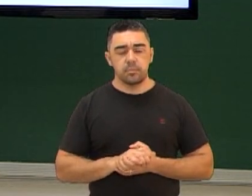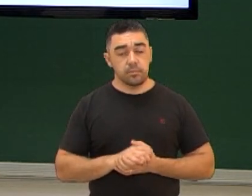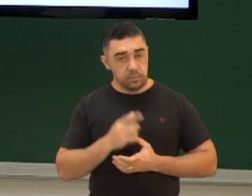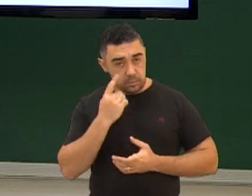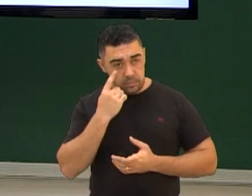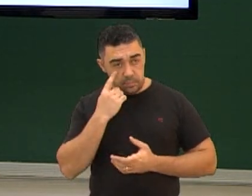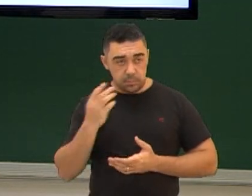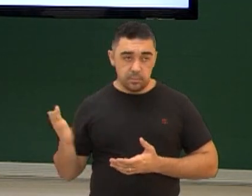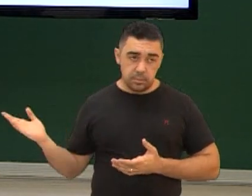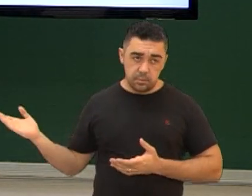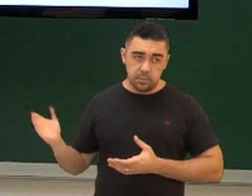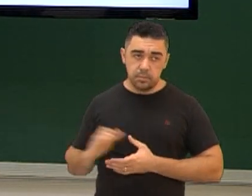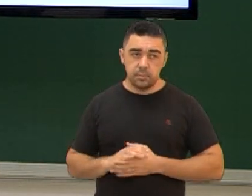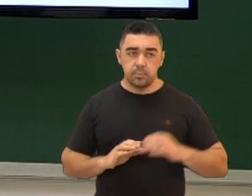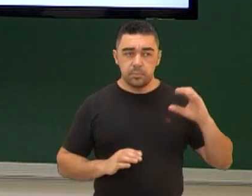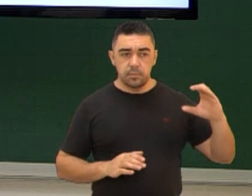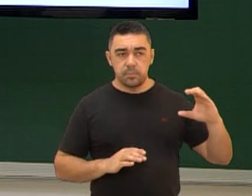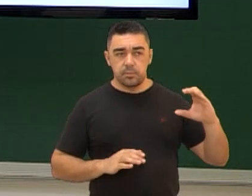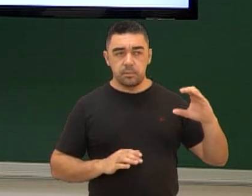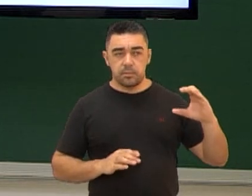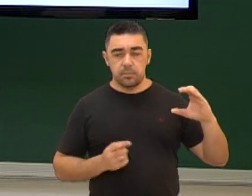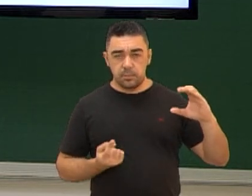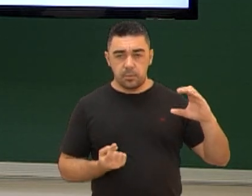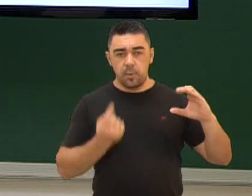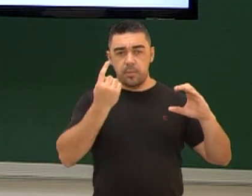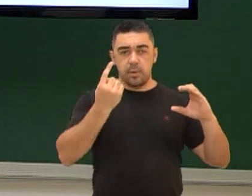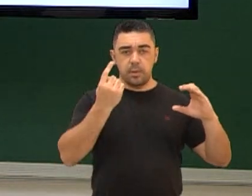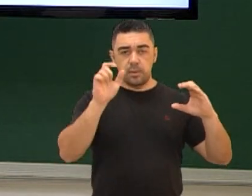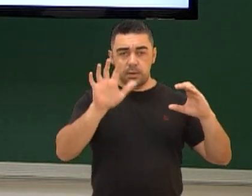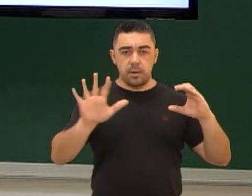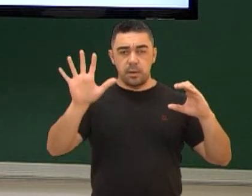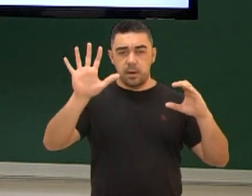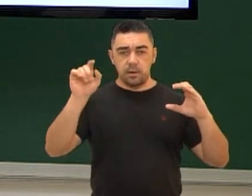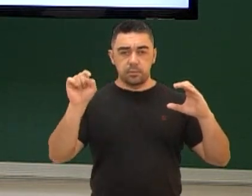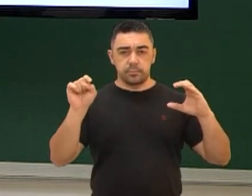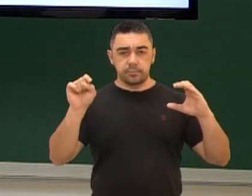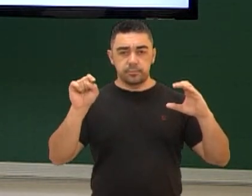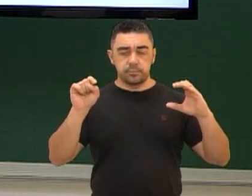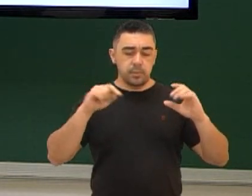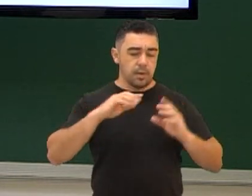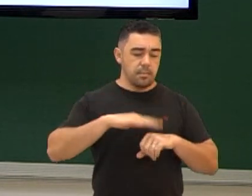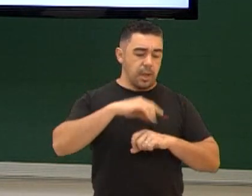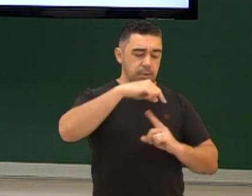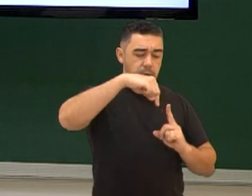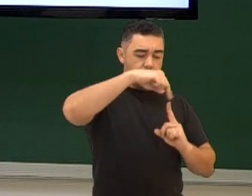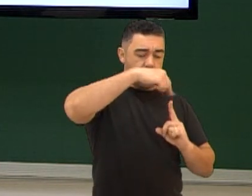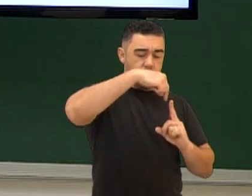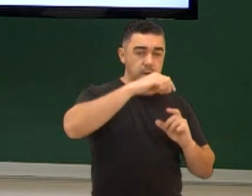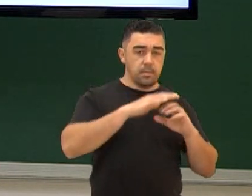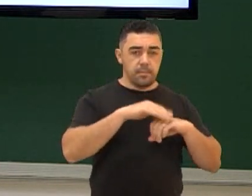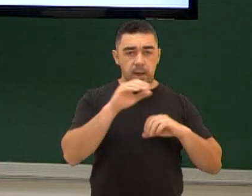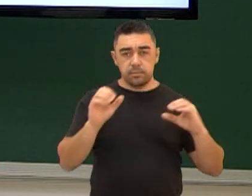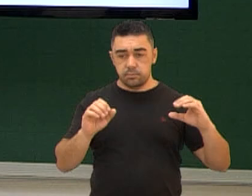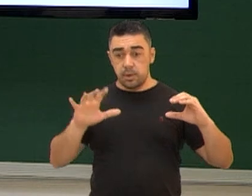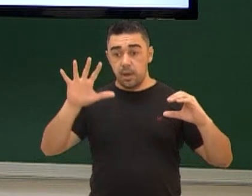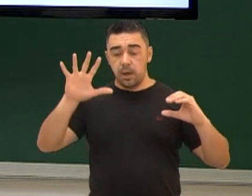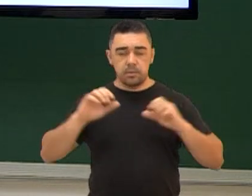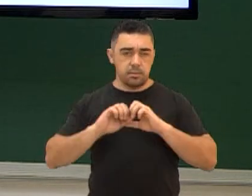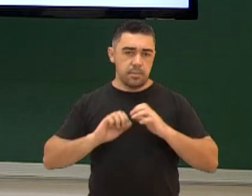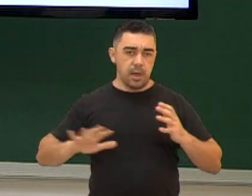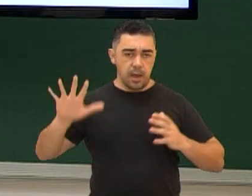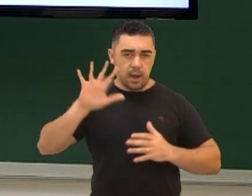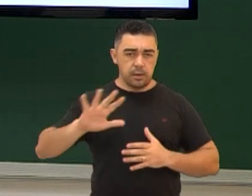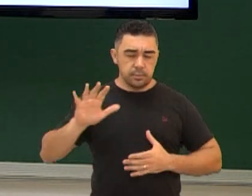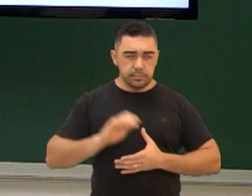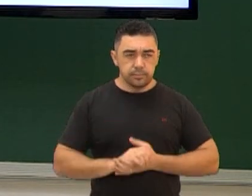Vamos ver aqui. A capacitância ela cresce com a área, ou seja, quanto mais enrolamentos, mais largo ele vai ficando, maior ele vai ficando,